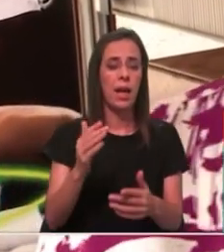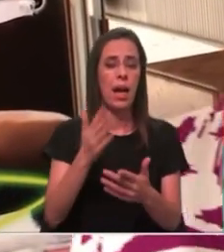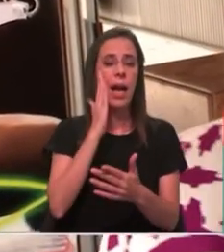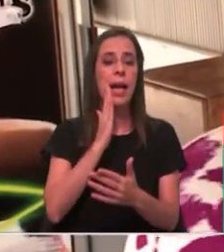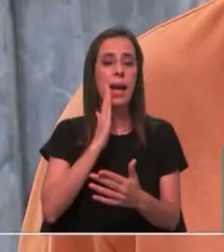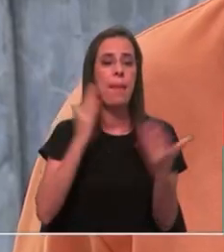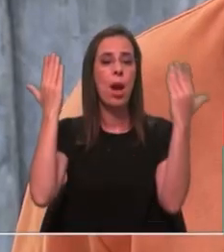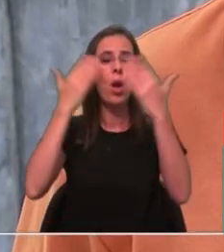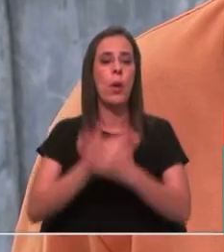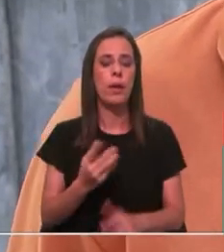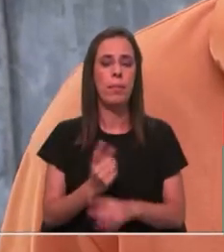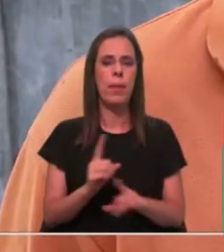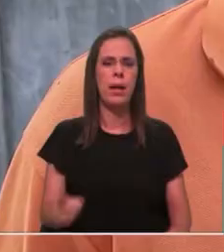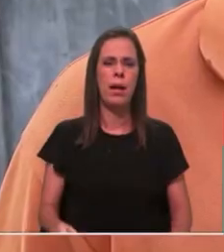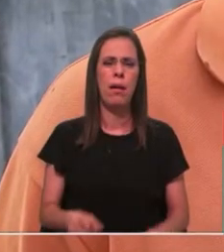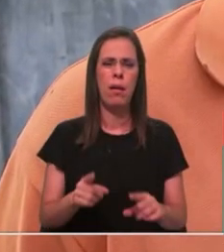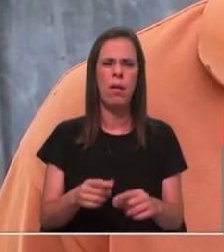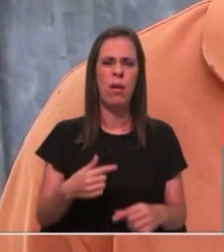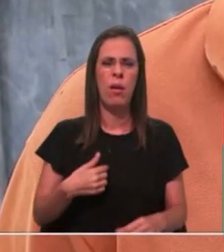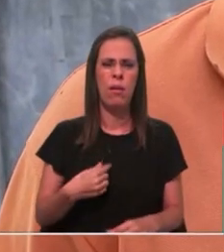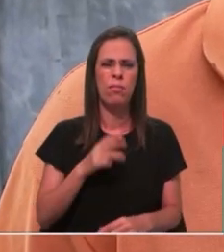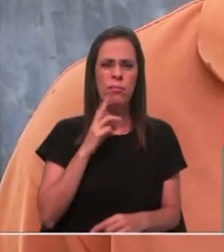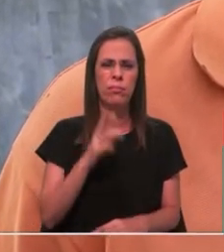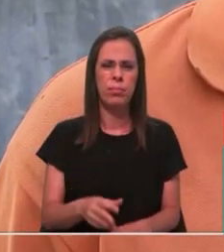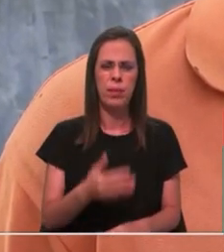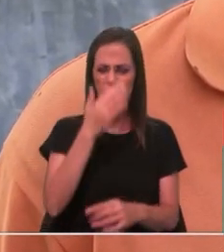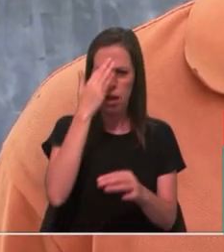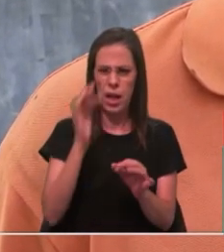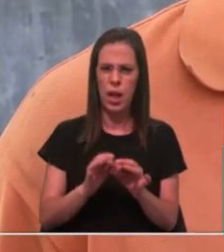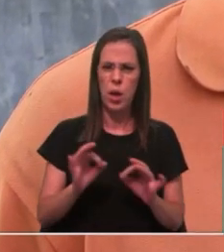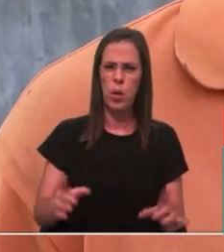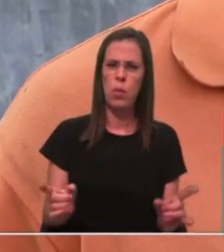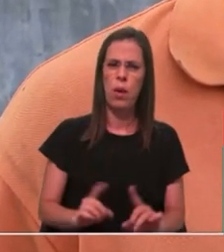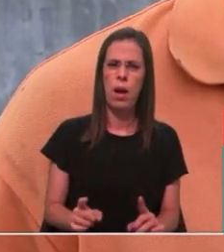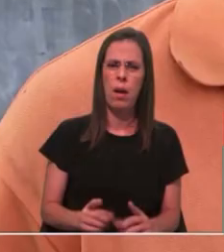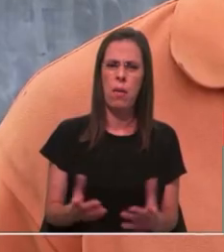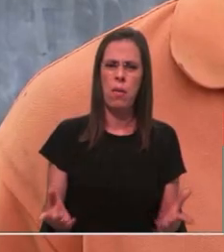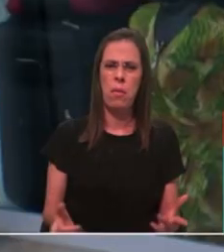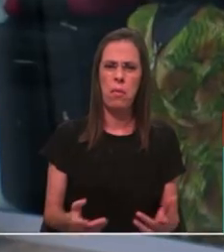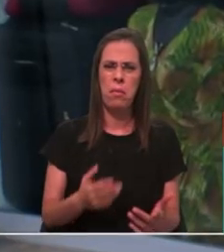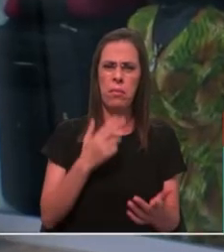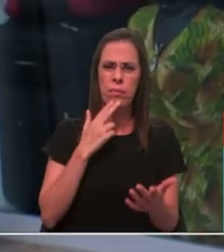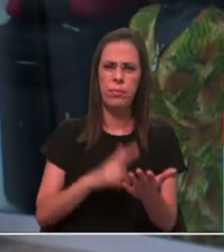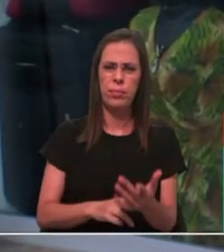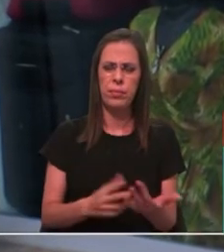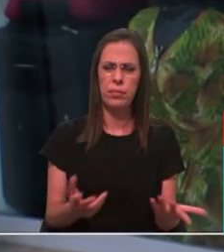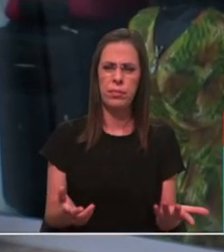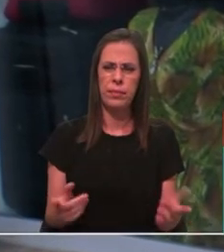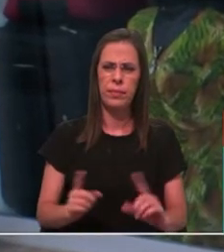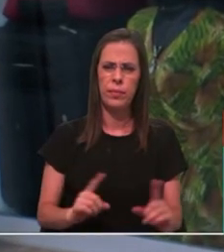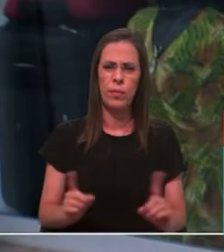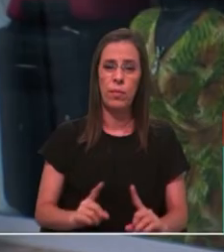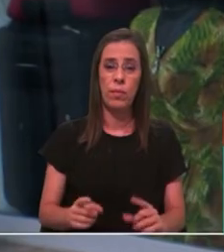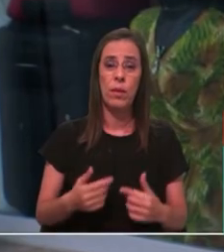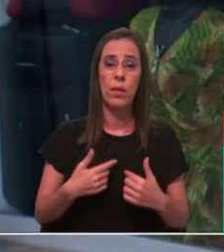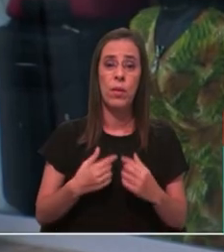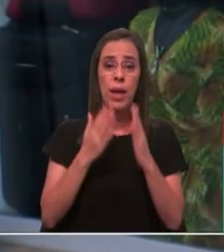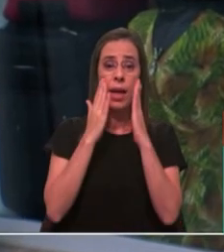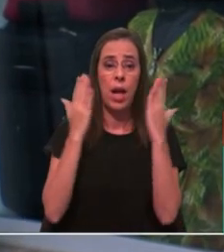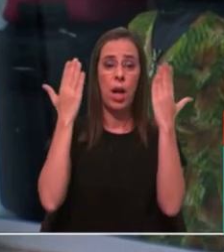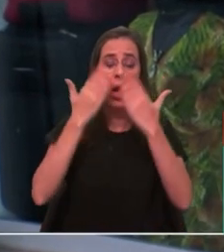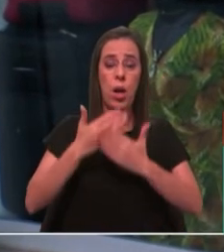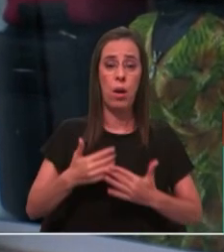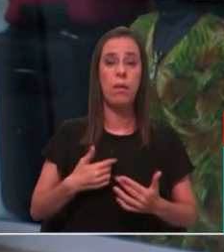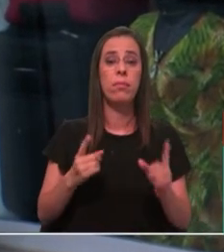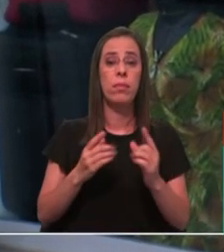creme de noite. Eu penso que não, isso aí já não sei responder, mas penso que não é igual. Será um mito. Eu penso que não, eu não posso usar creme de noite. Quando